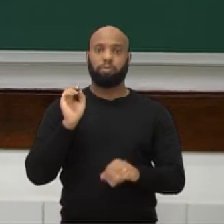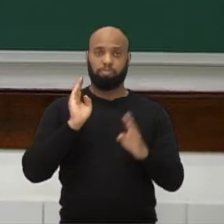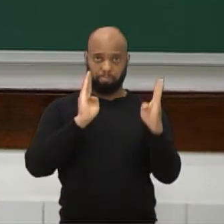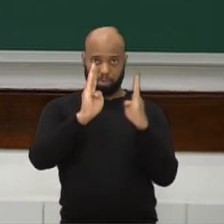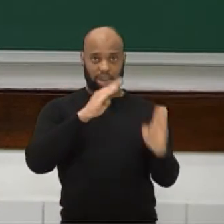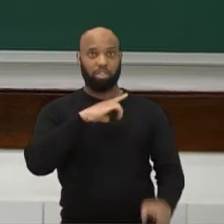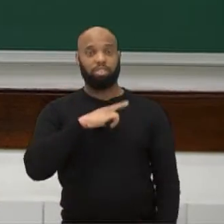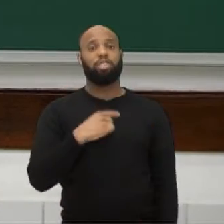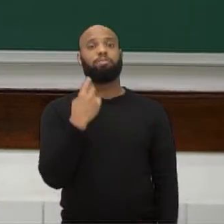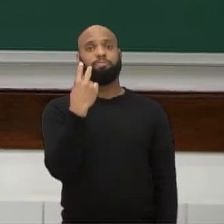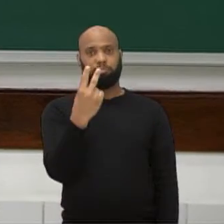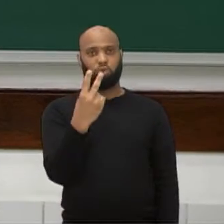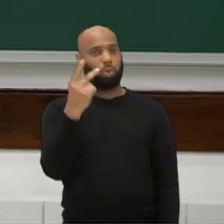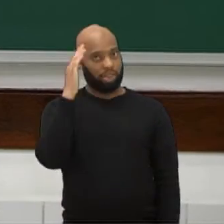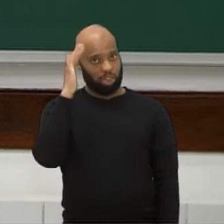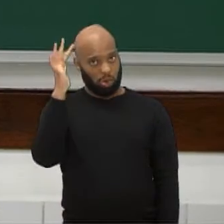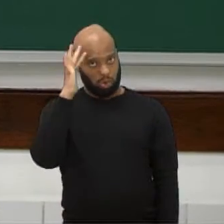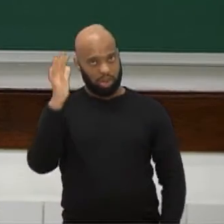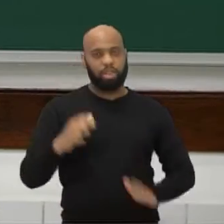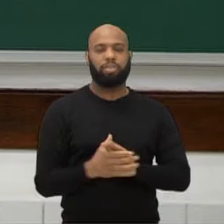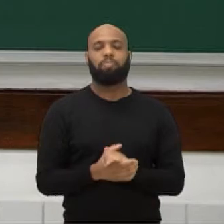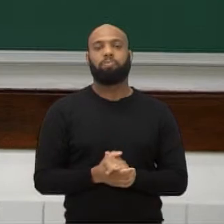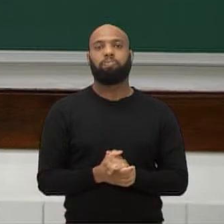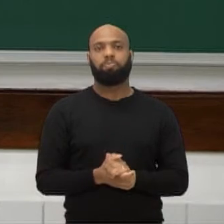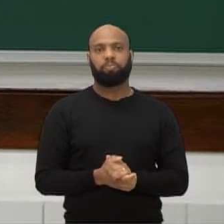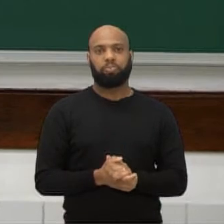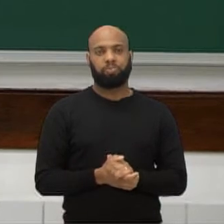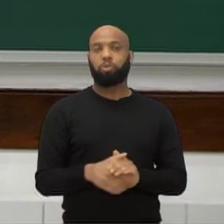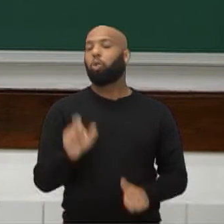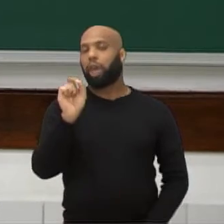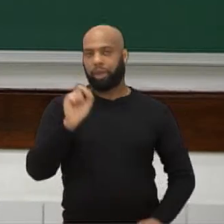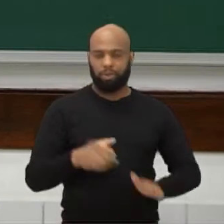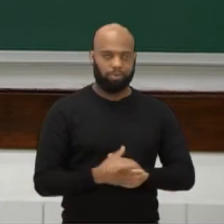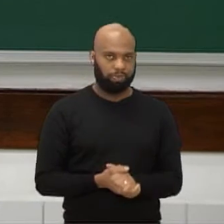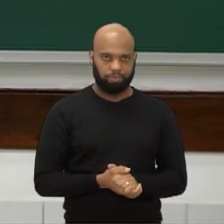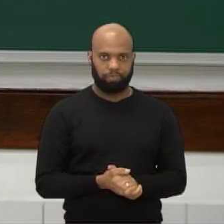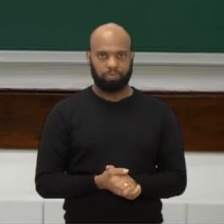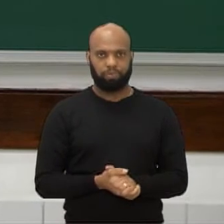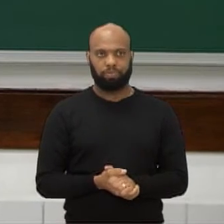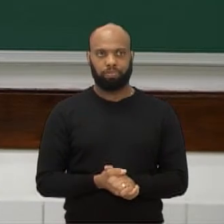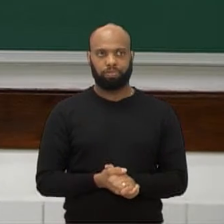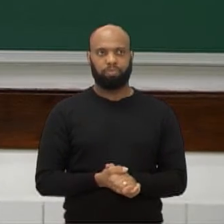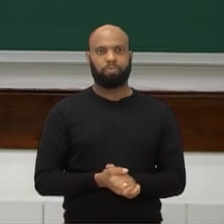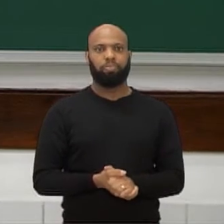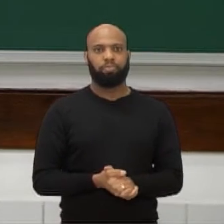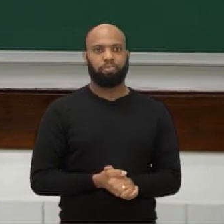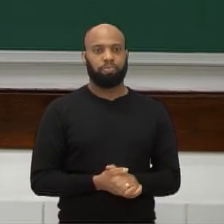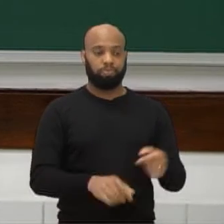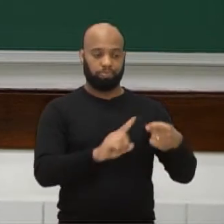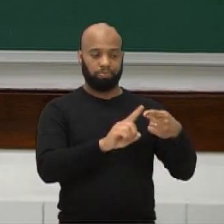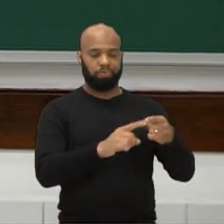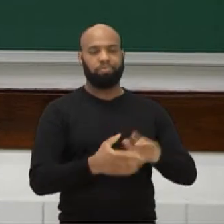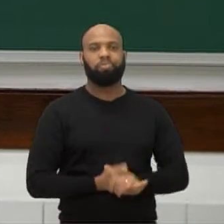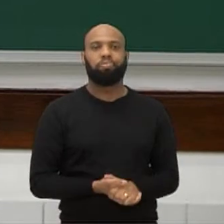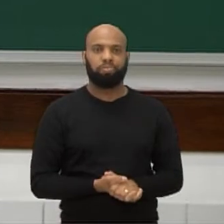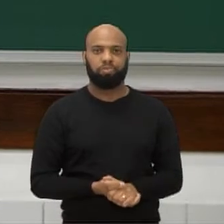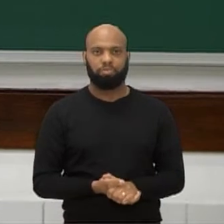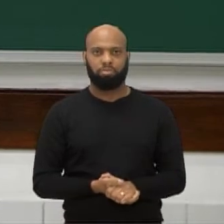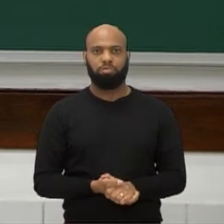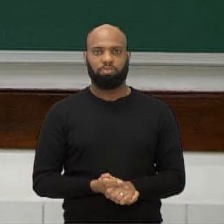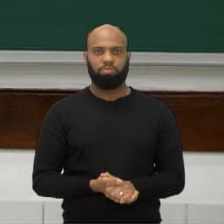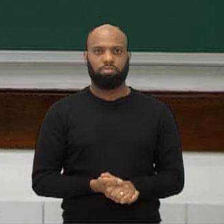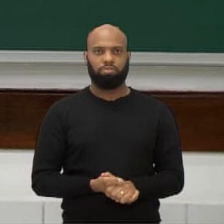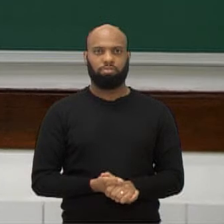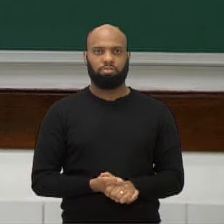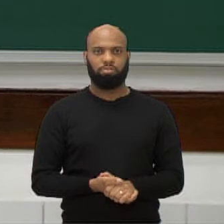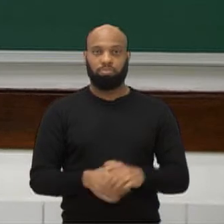temos duas teorias, nós temos duas hipóteses sobre esse nome. A primeira hipótese,